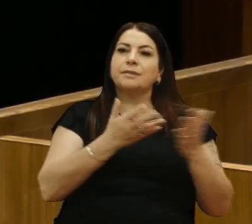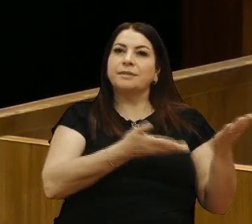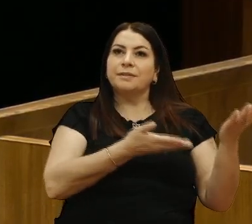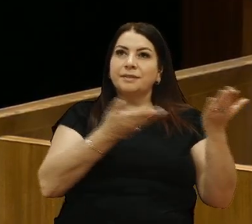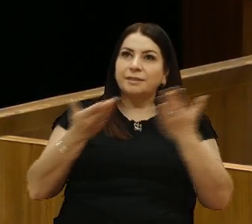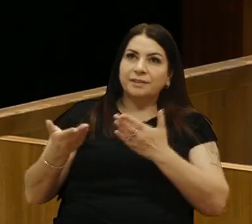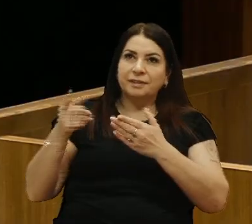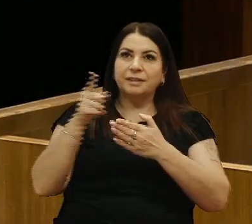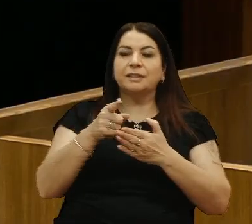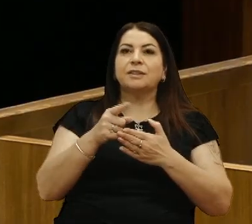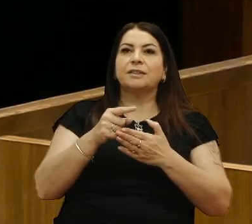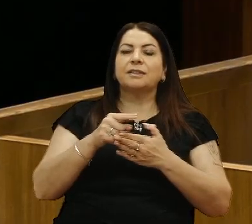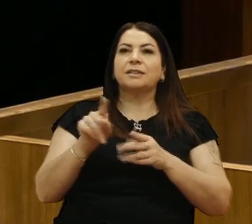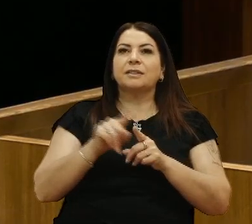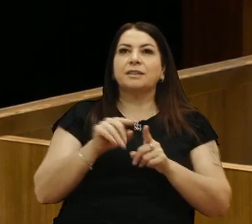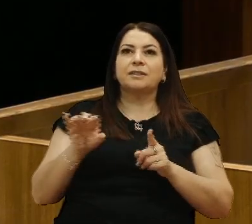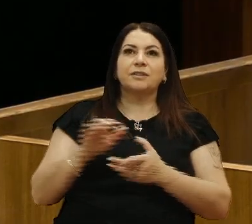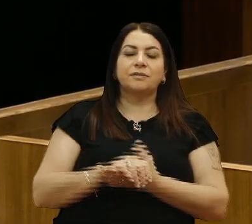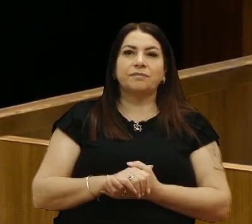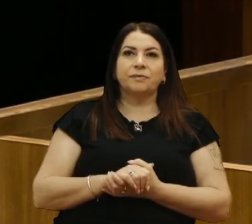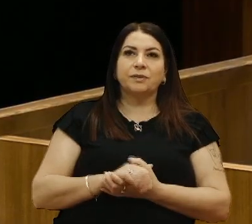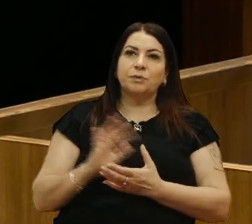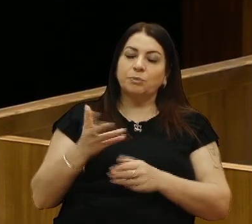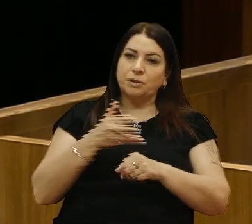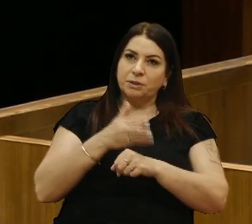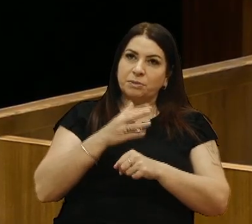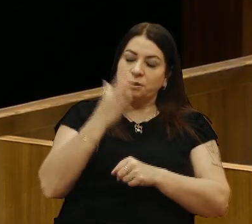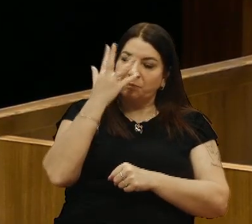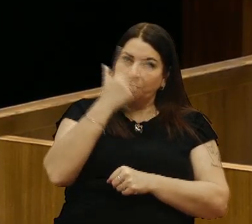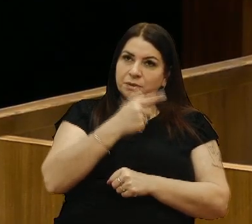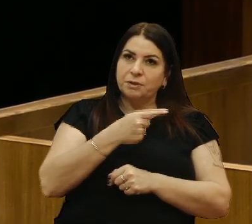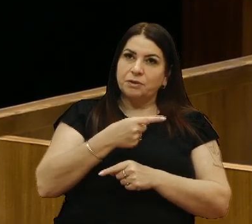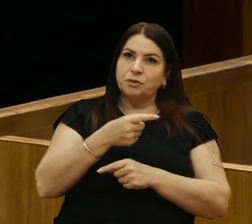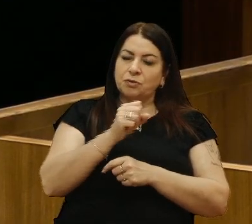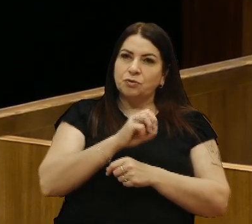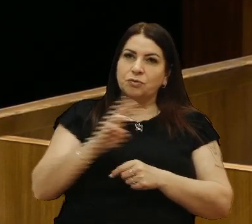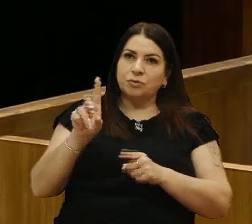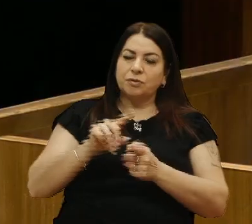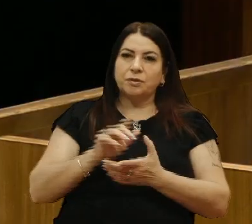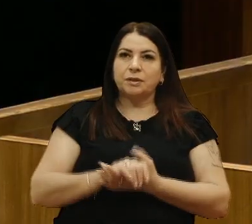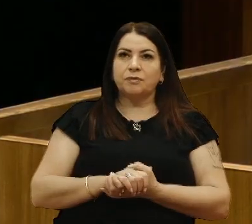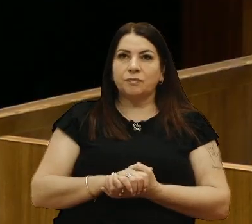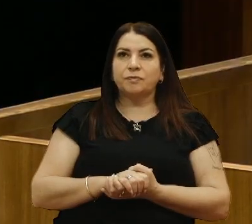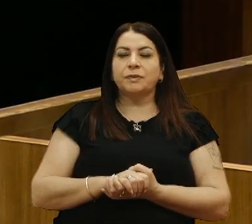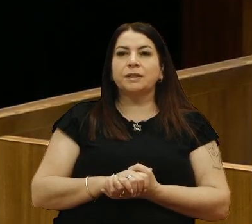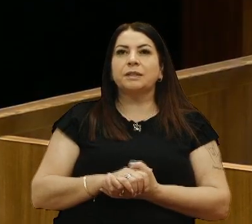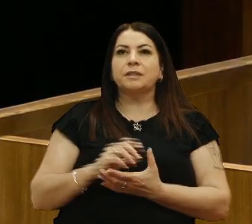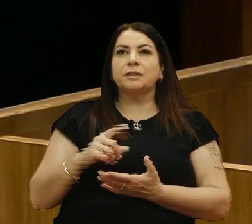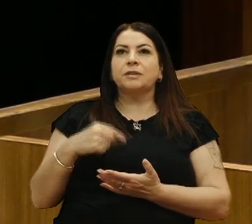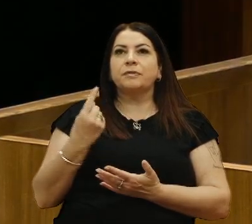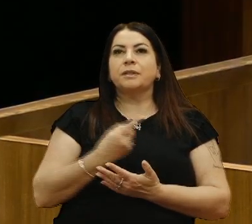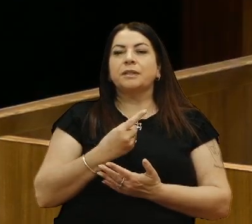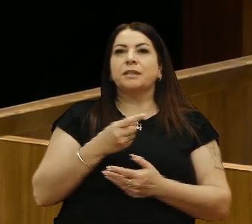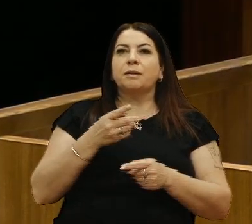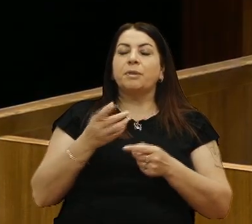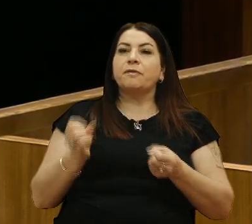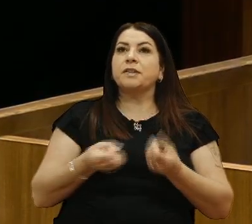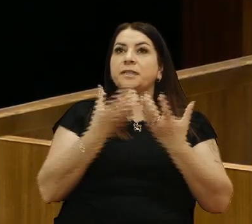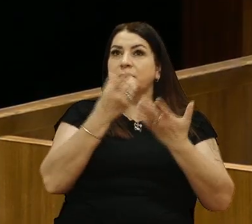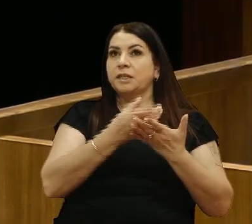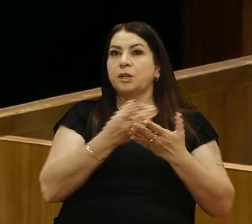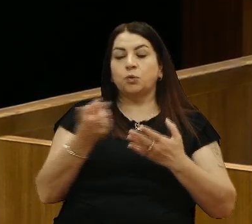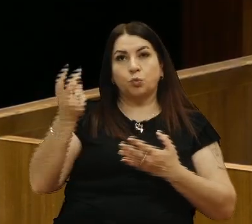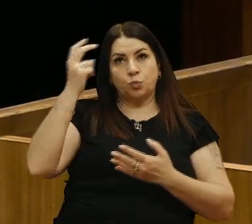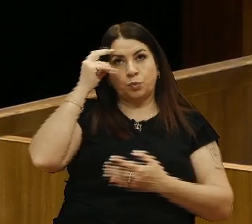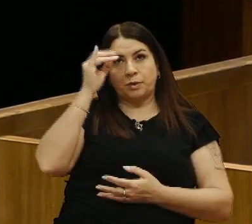convite para que todos venham participar conosco deste lindo espetáculo. Música, Vozes, para celebrar a